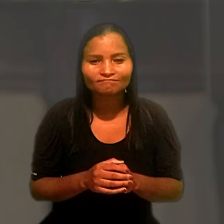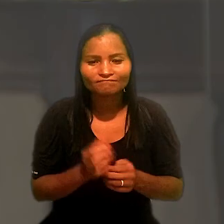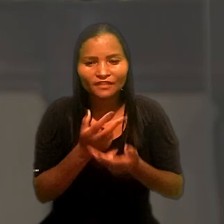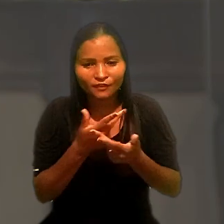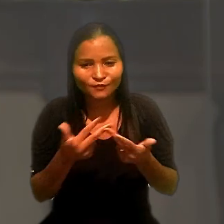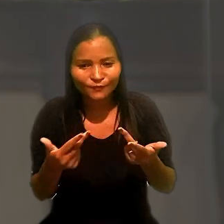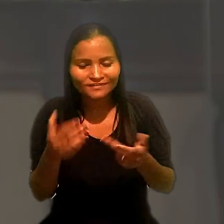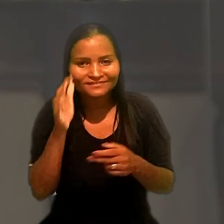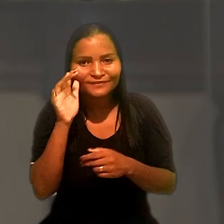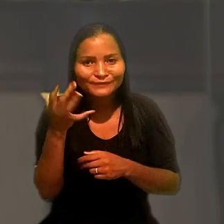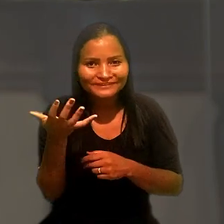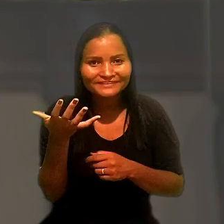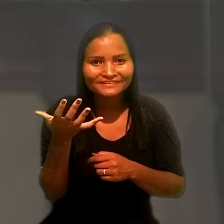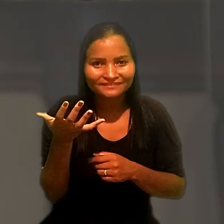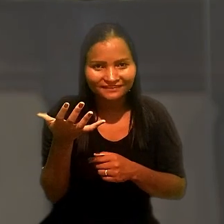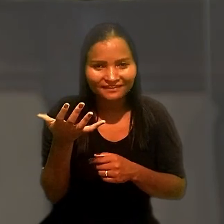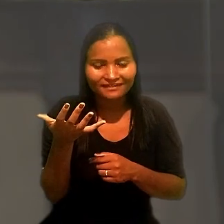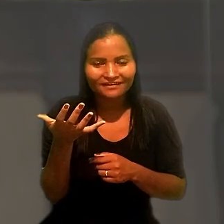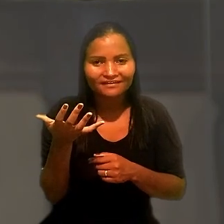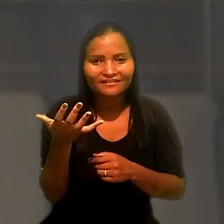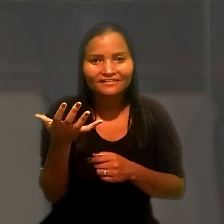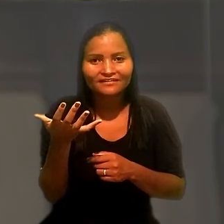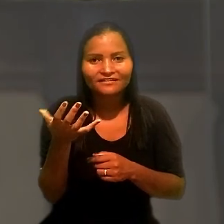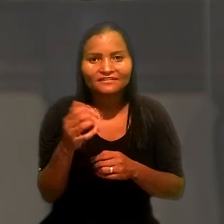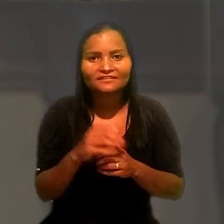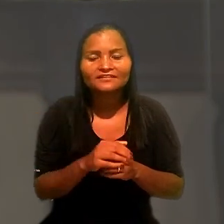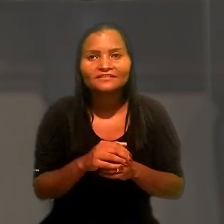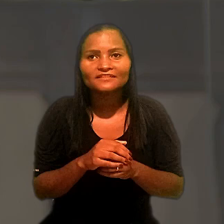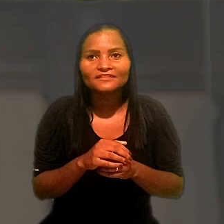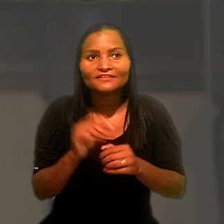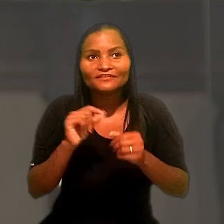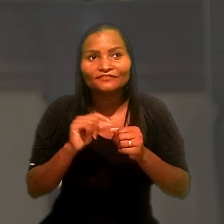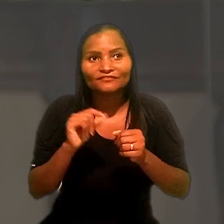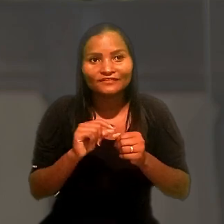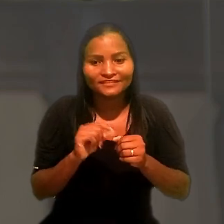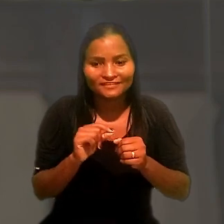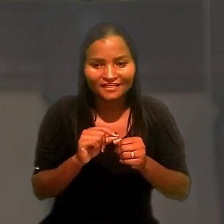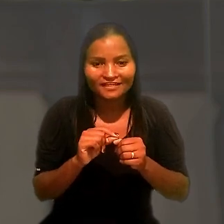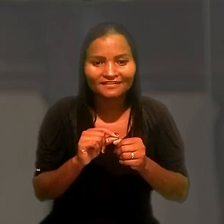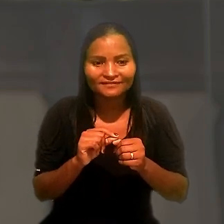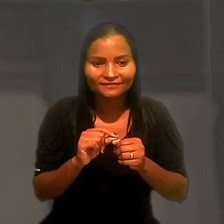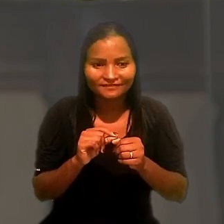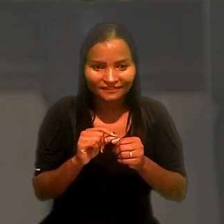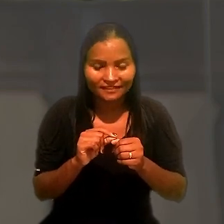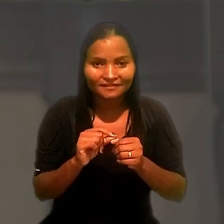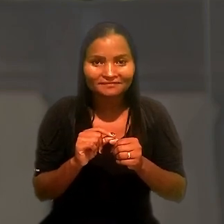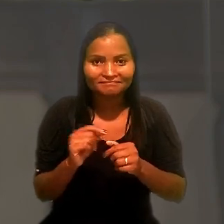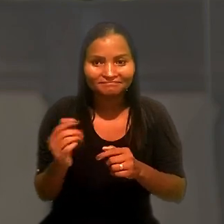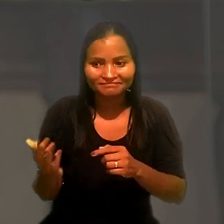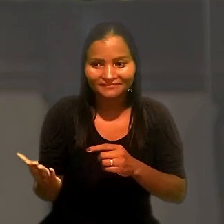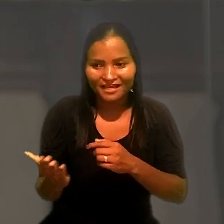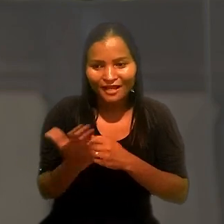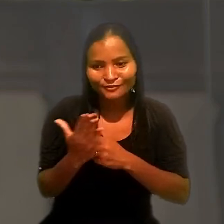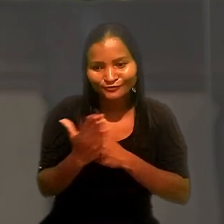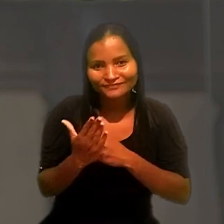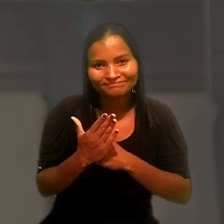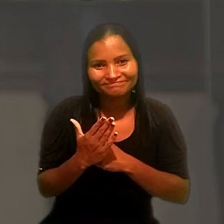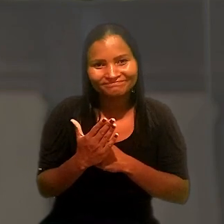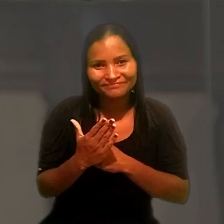As circunstâncias sempre sopraram, e nesse momento, mais do que nunca, sopraram a meu